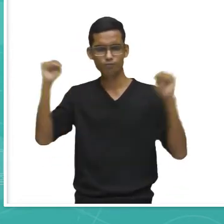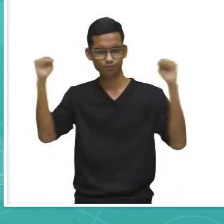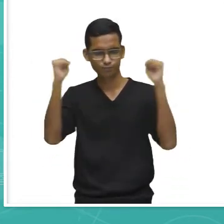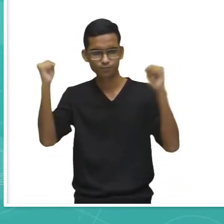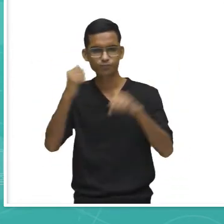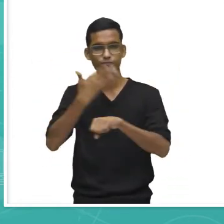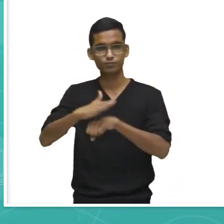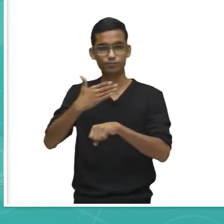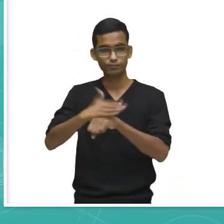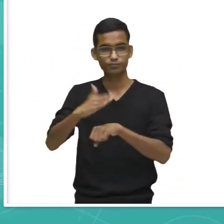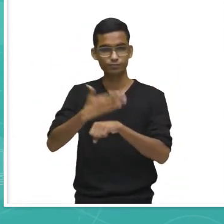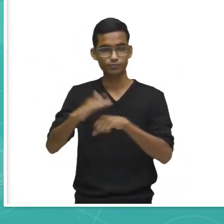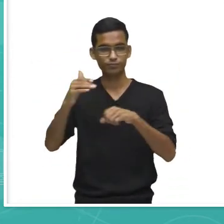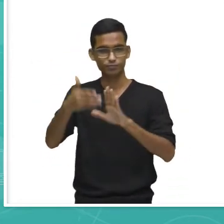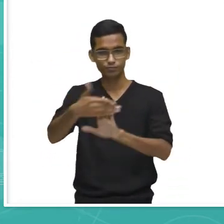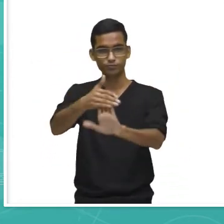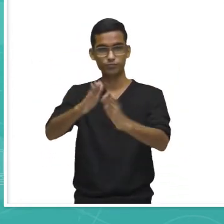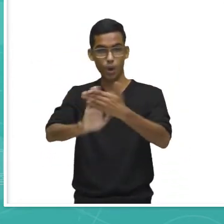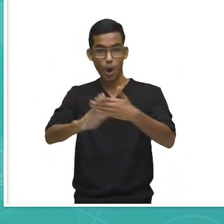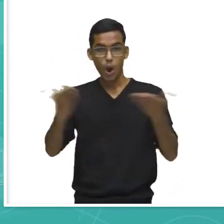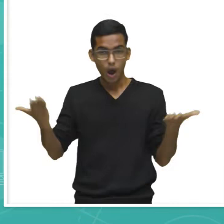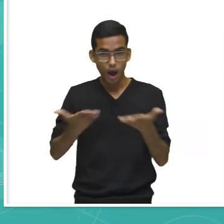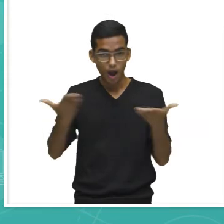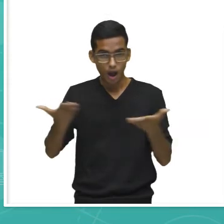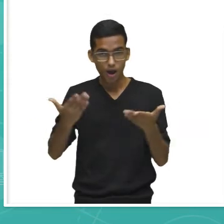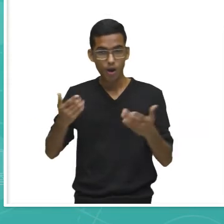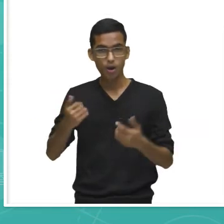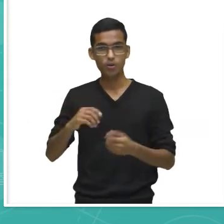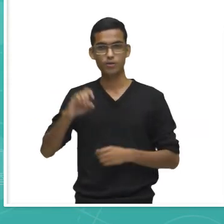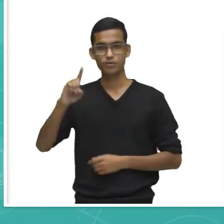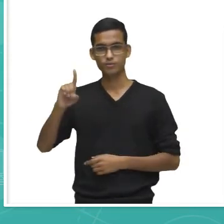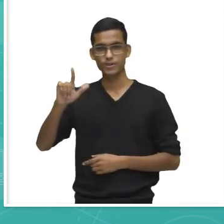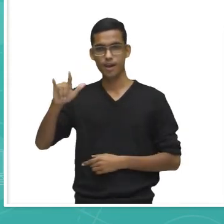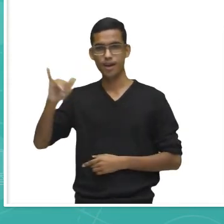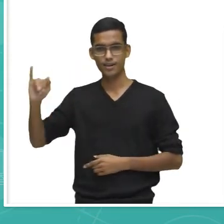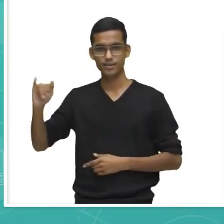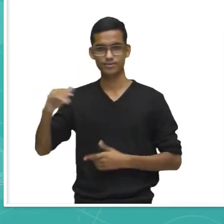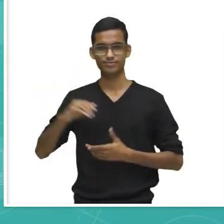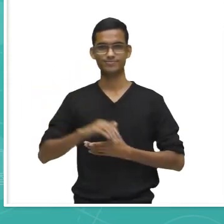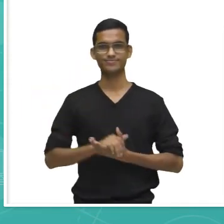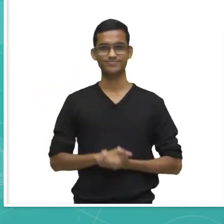atividade preventiva e vamos agora à nossa dinâmica local interativa.